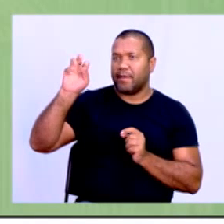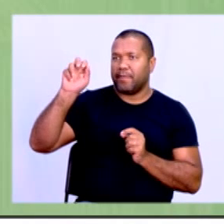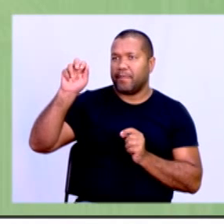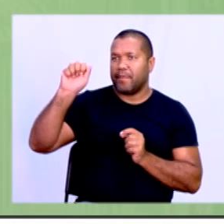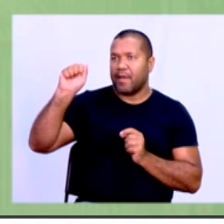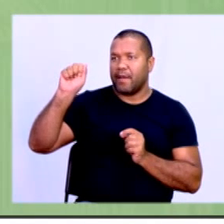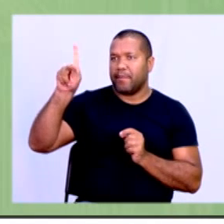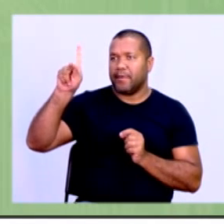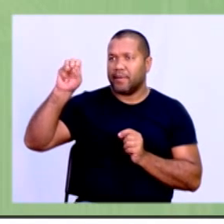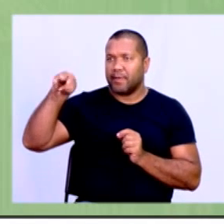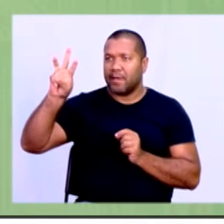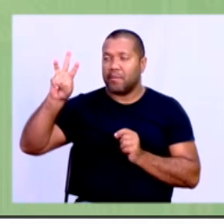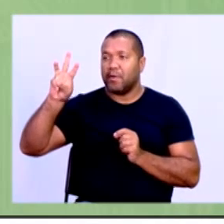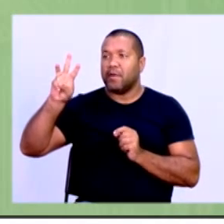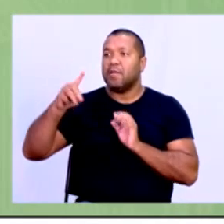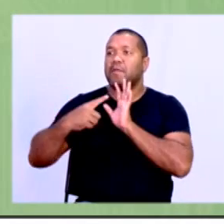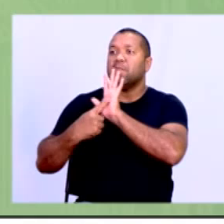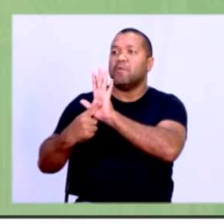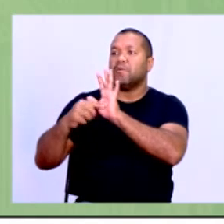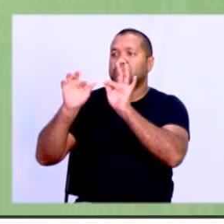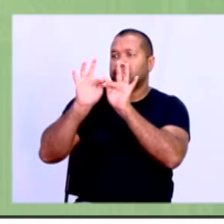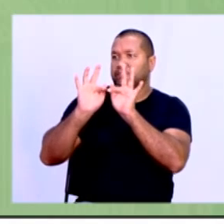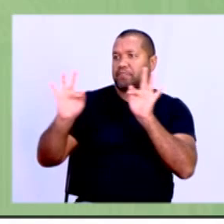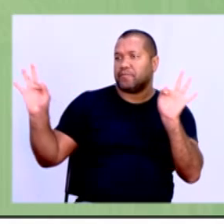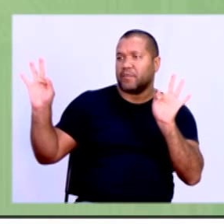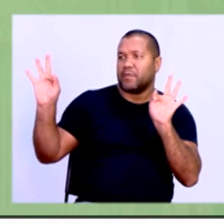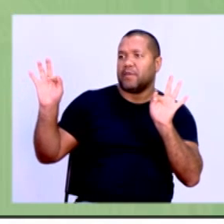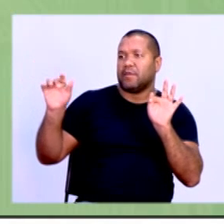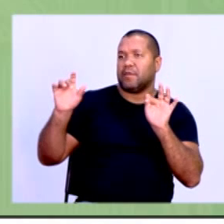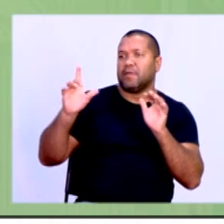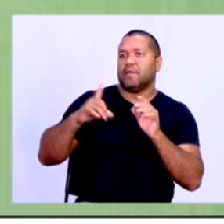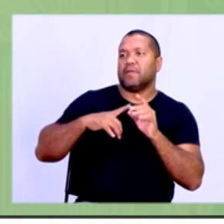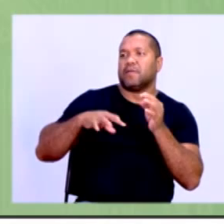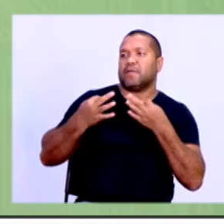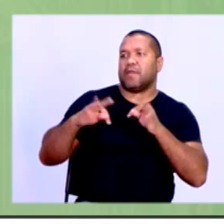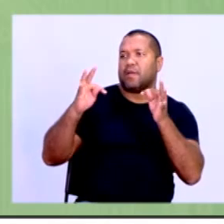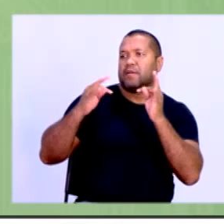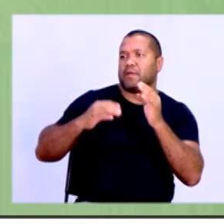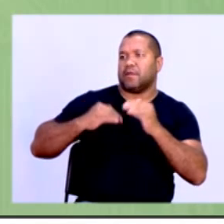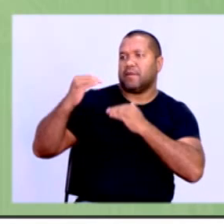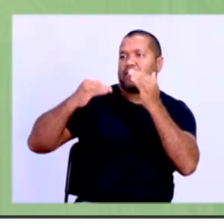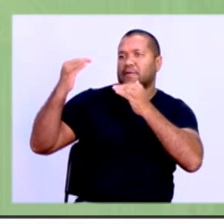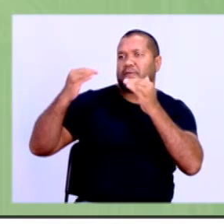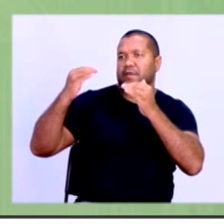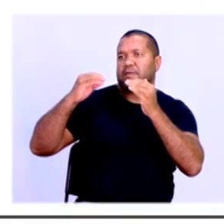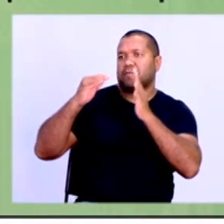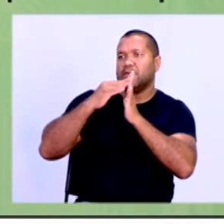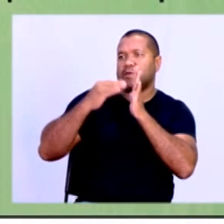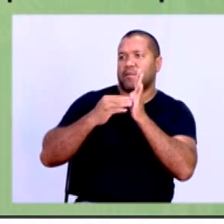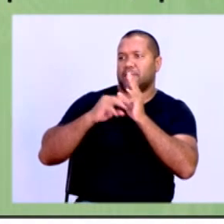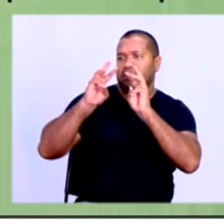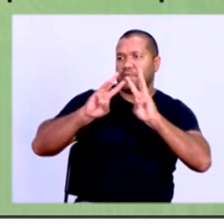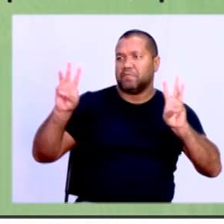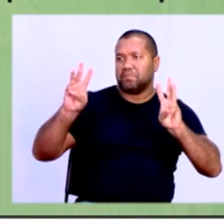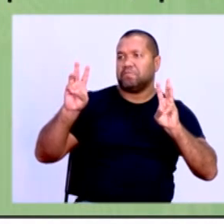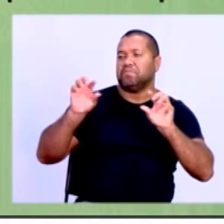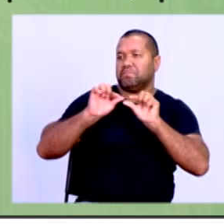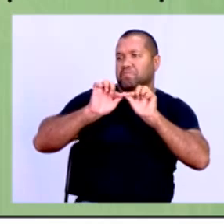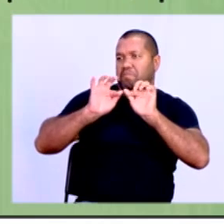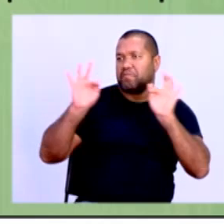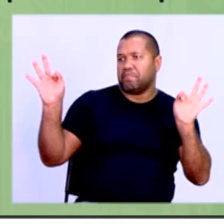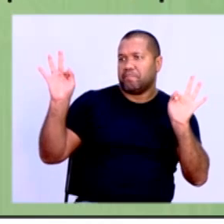frase aqui. Técnicas Avançadas em Programação Web. Então, o Rotas faz isso, né?